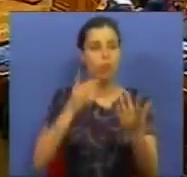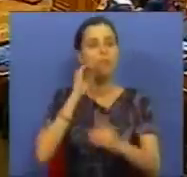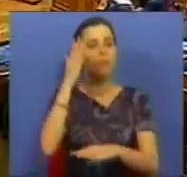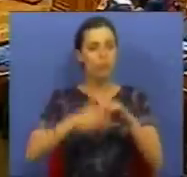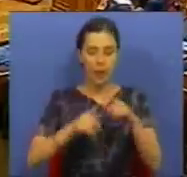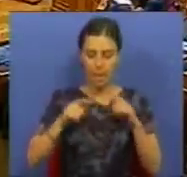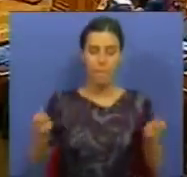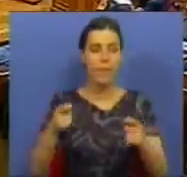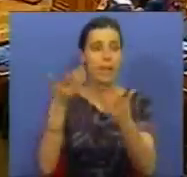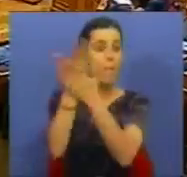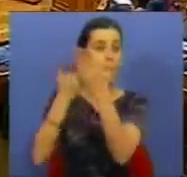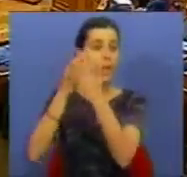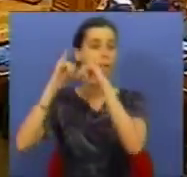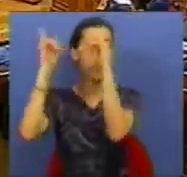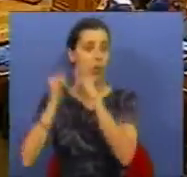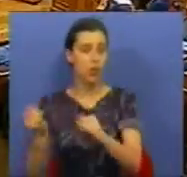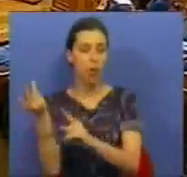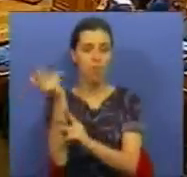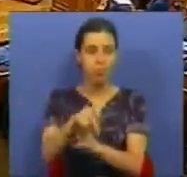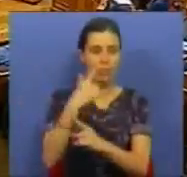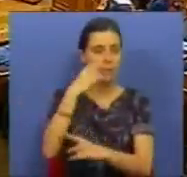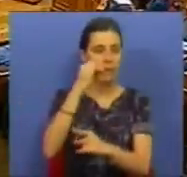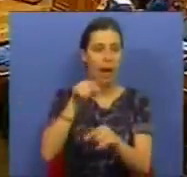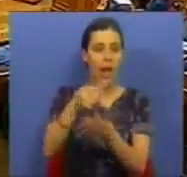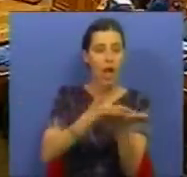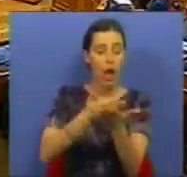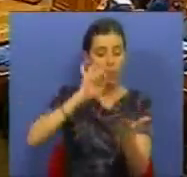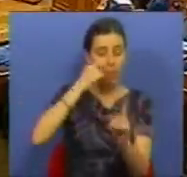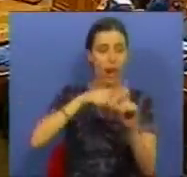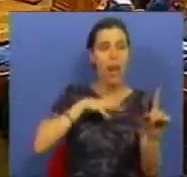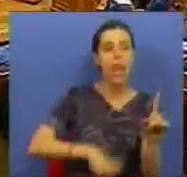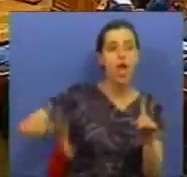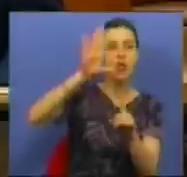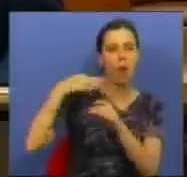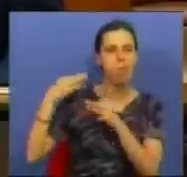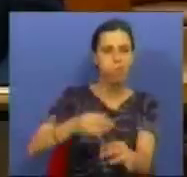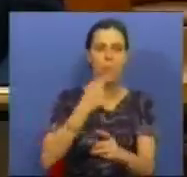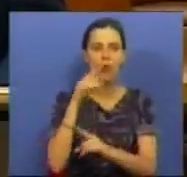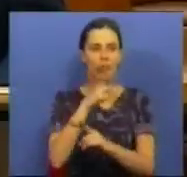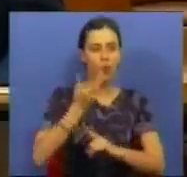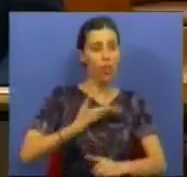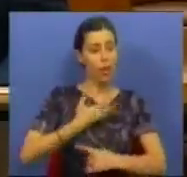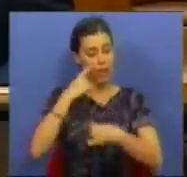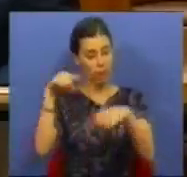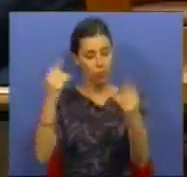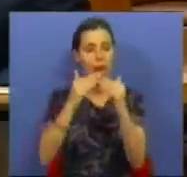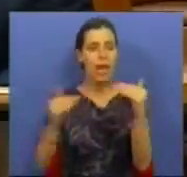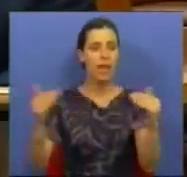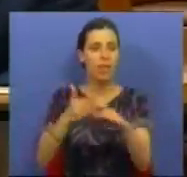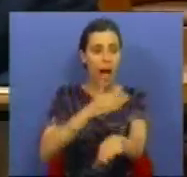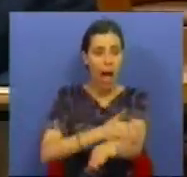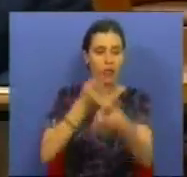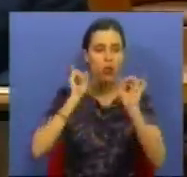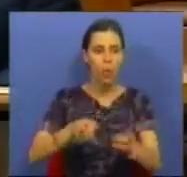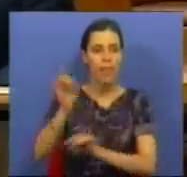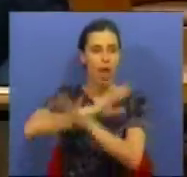quando a pressão dos mercados internacionais se abate como nunca sobre a economia nacional, arrastando os juros da dívida portuguesa para níveis anteriores aos da